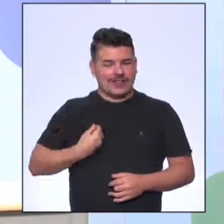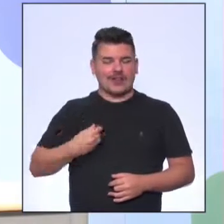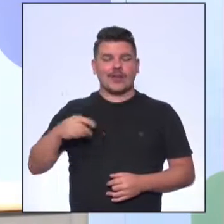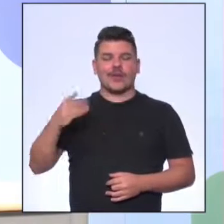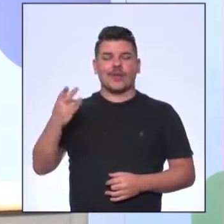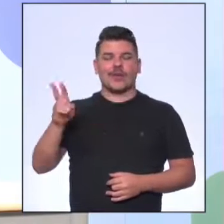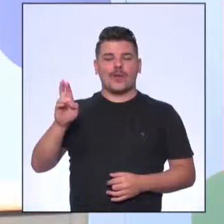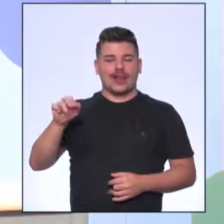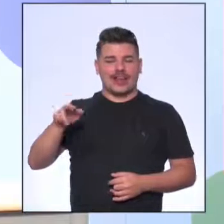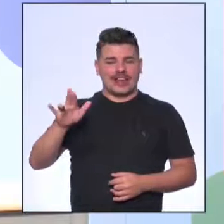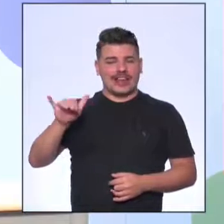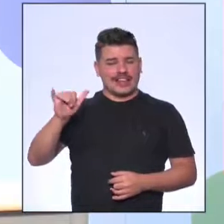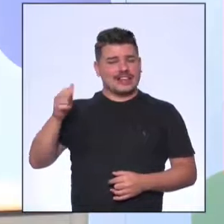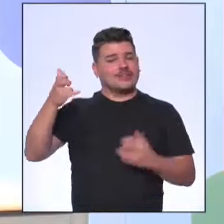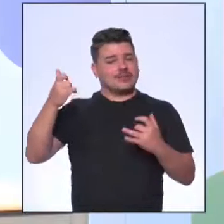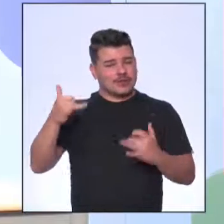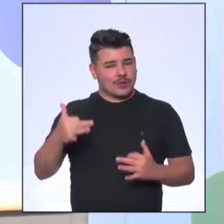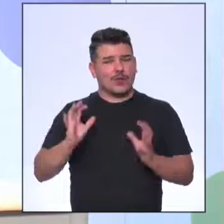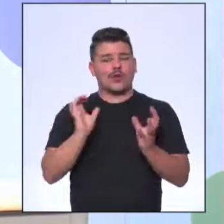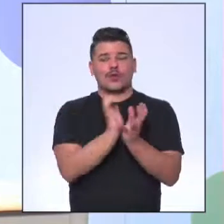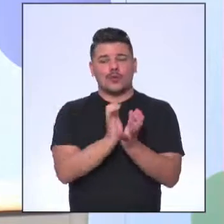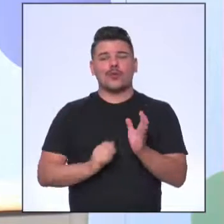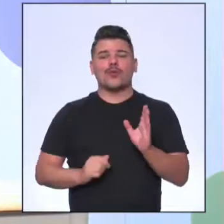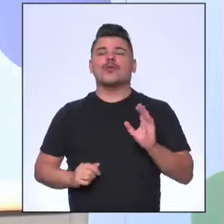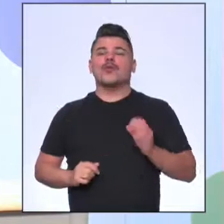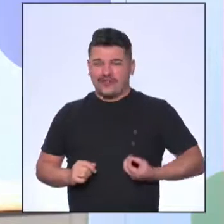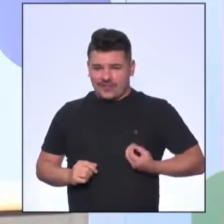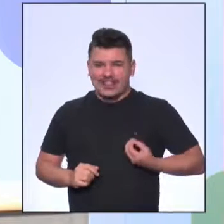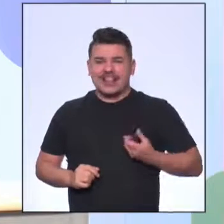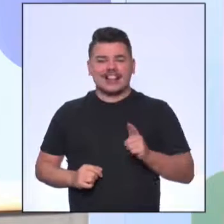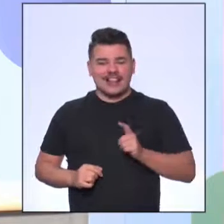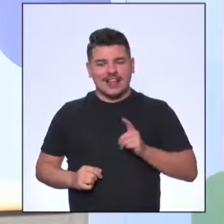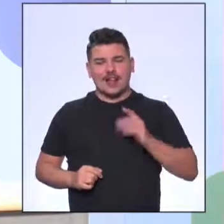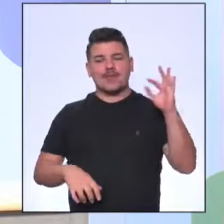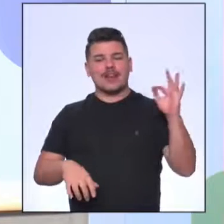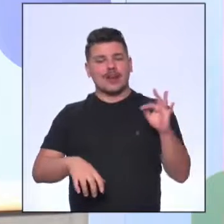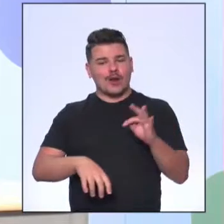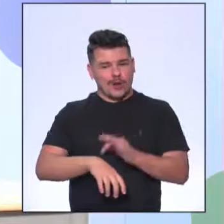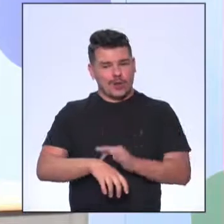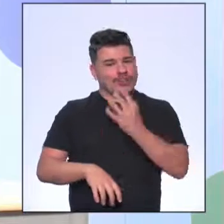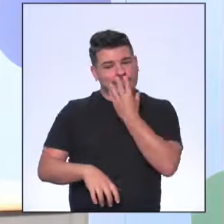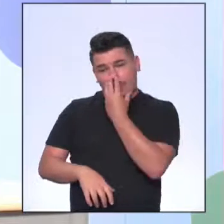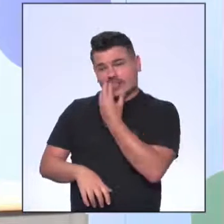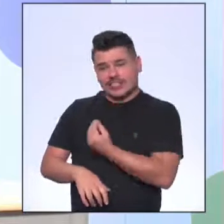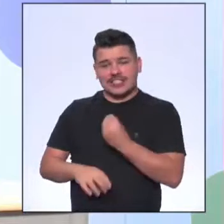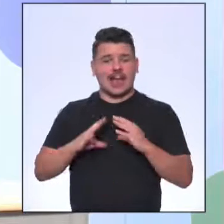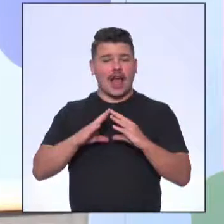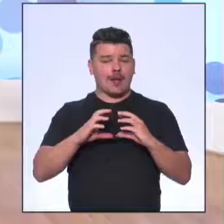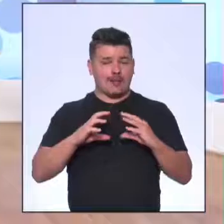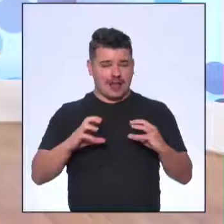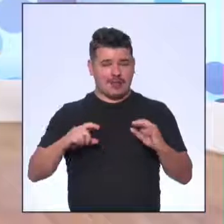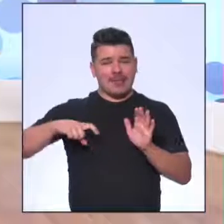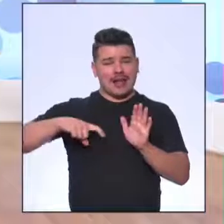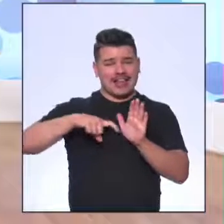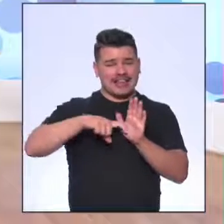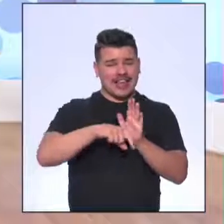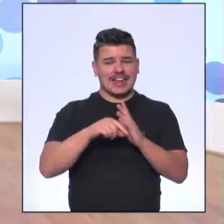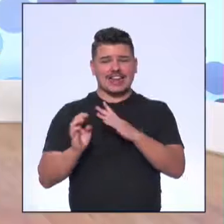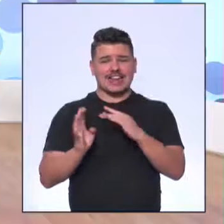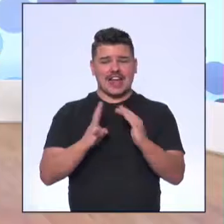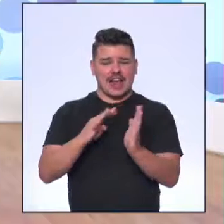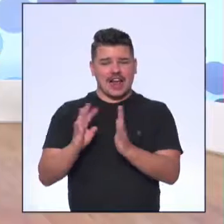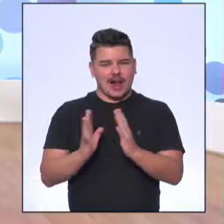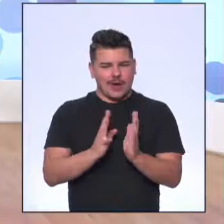falou dos bióticos, legal. Falou que é o pernilongo, a jaguatirica, a ameba, a bactéria e a alga. Olha, pessoal,